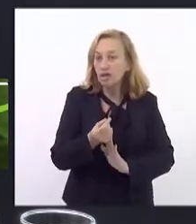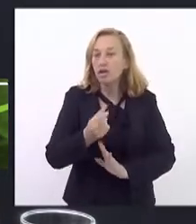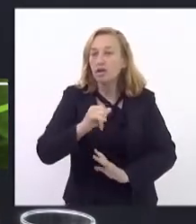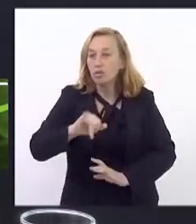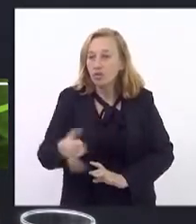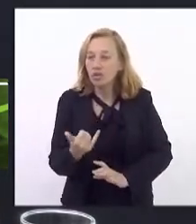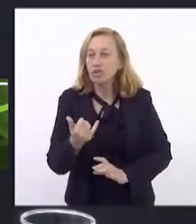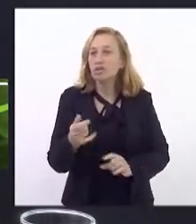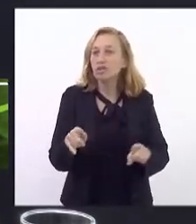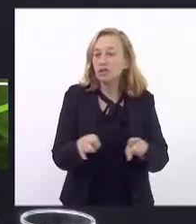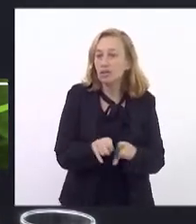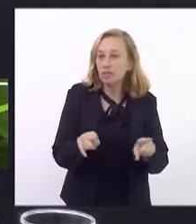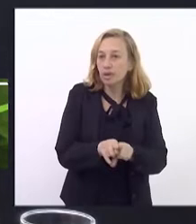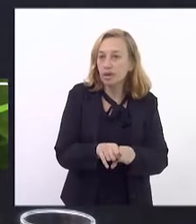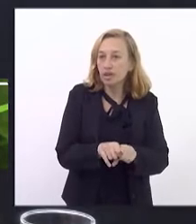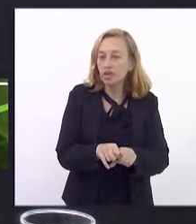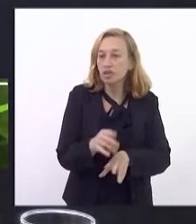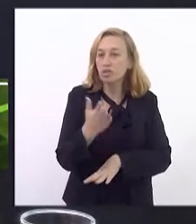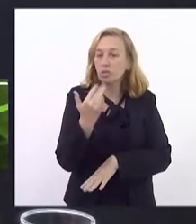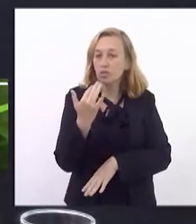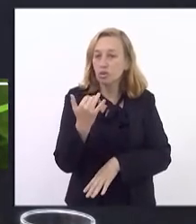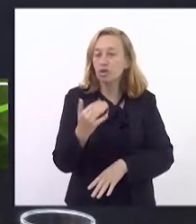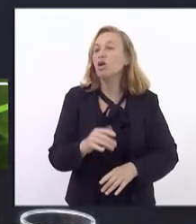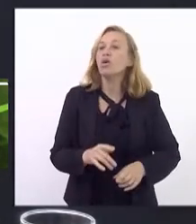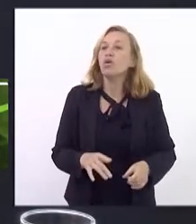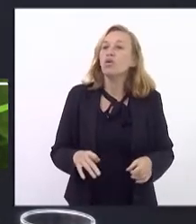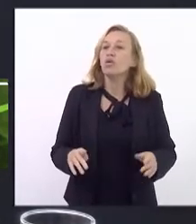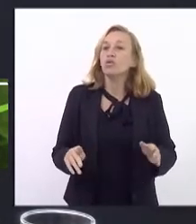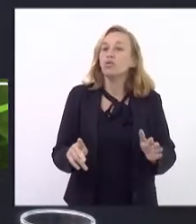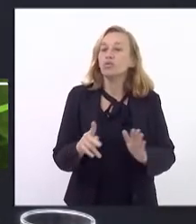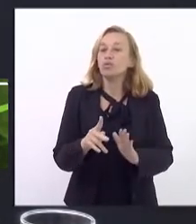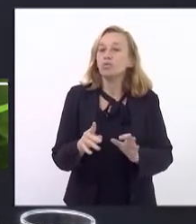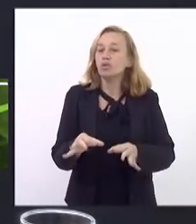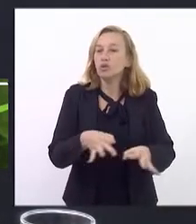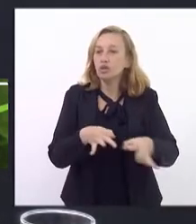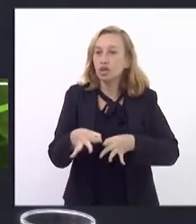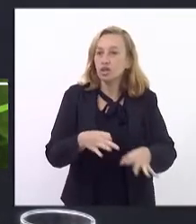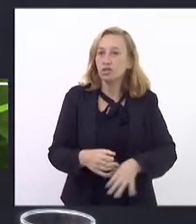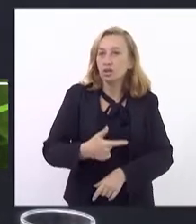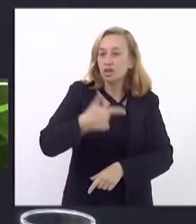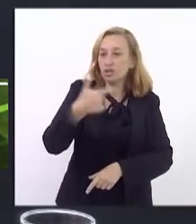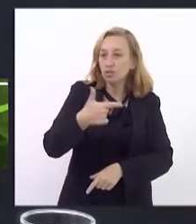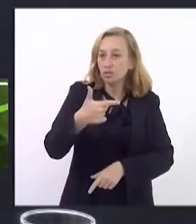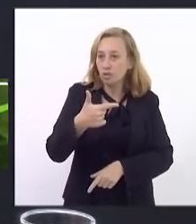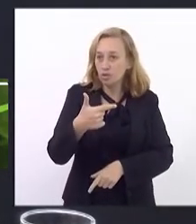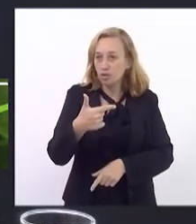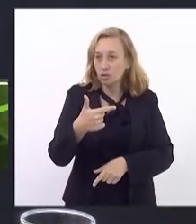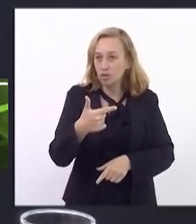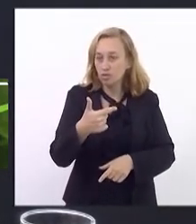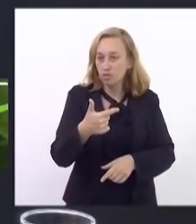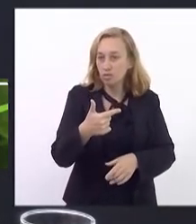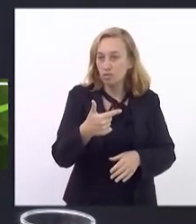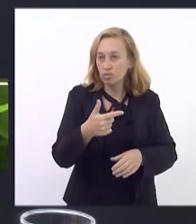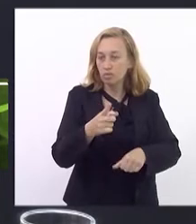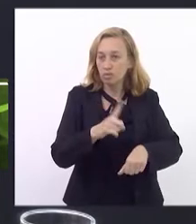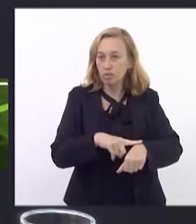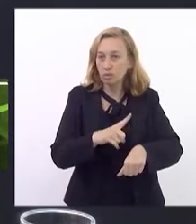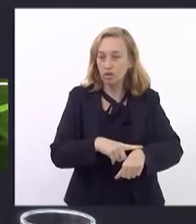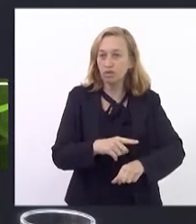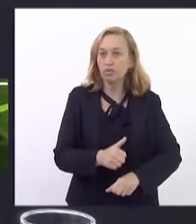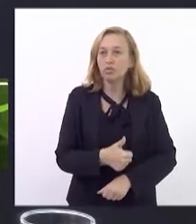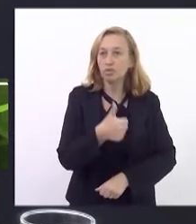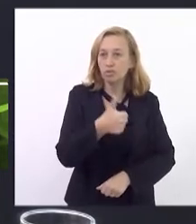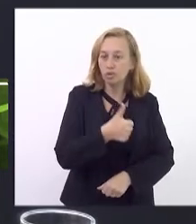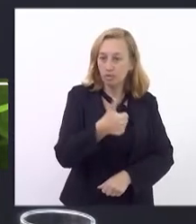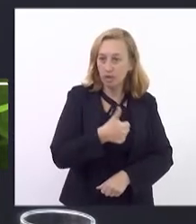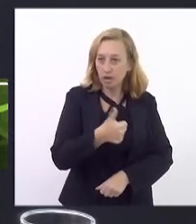de alimentos, né? O projeto ele tem dois ciclos. O primeiro ciclo, pode passar, que